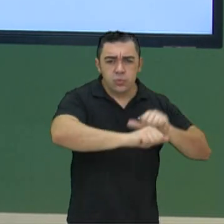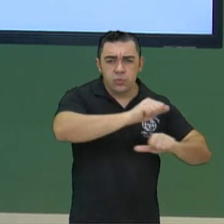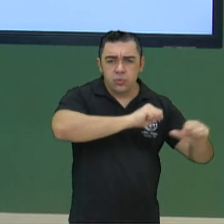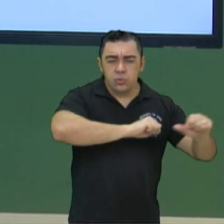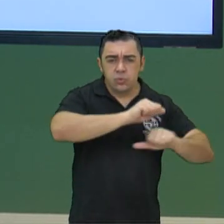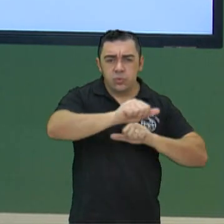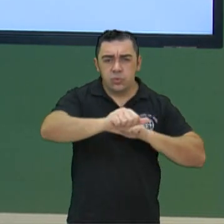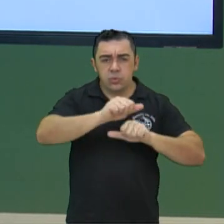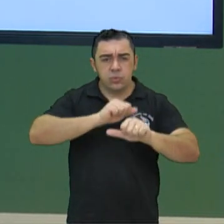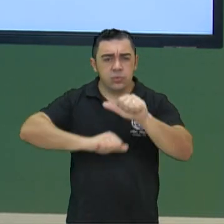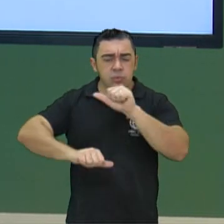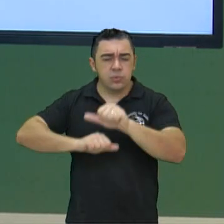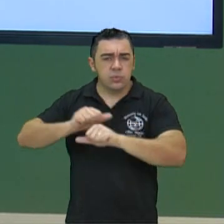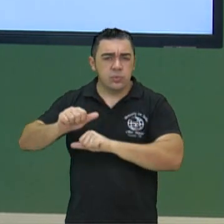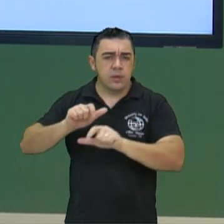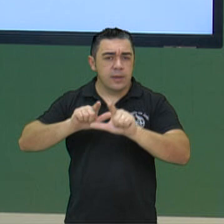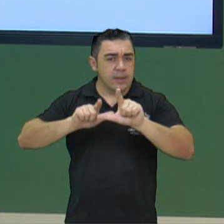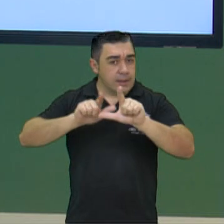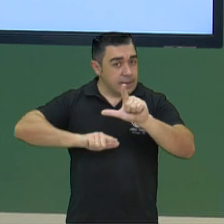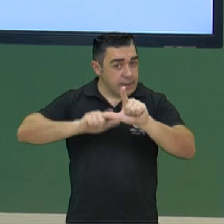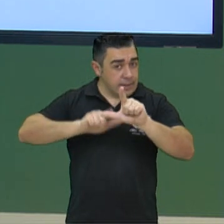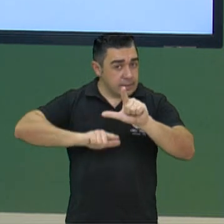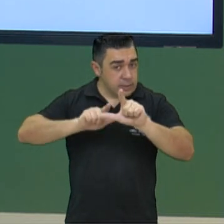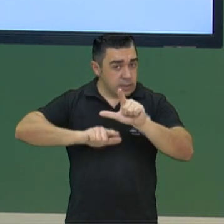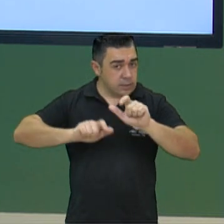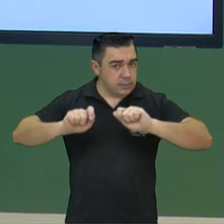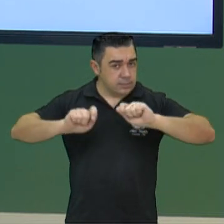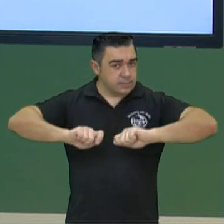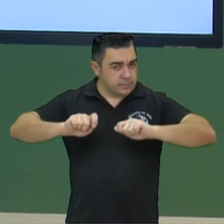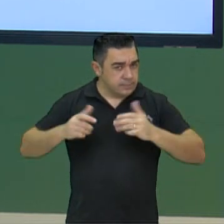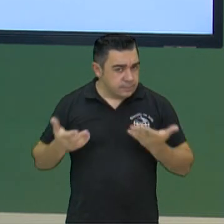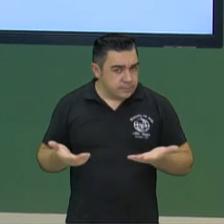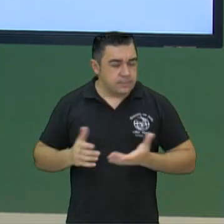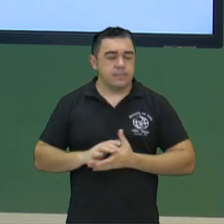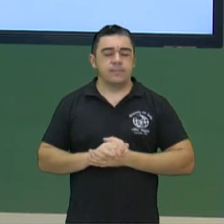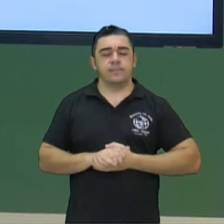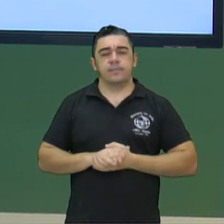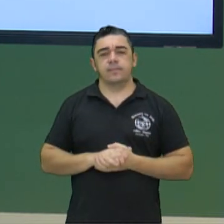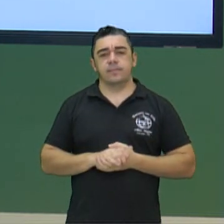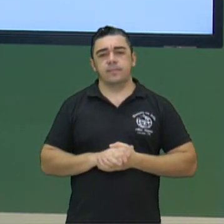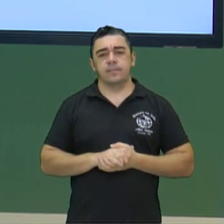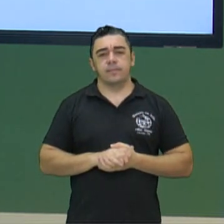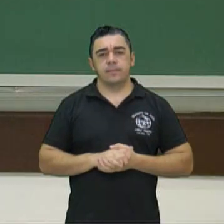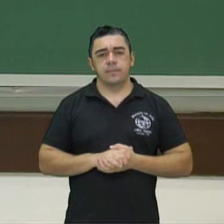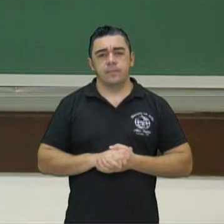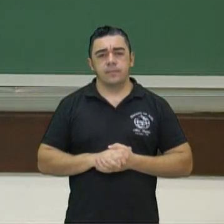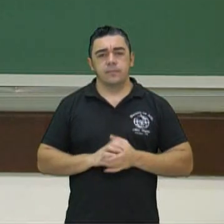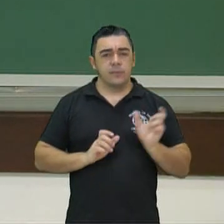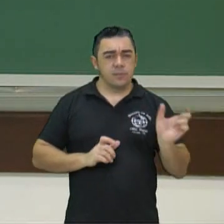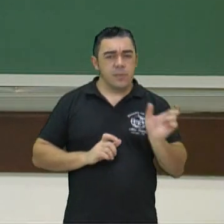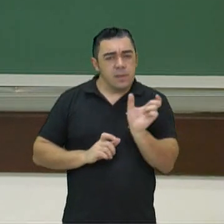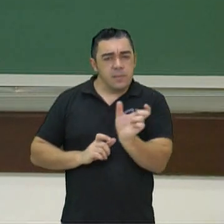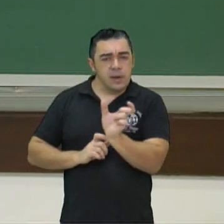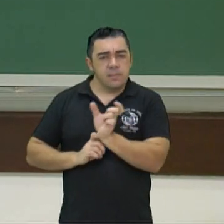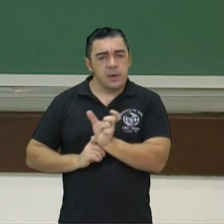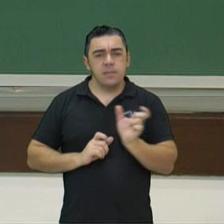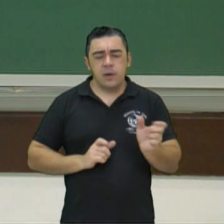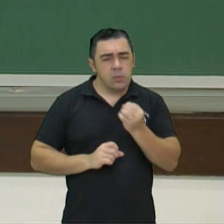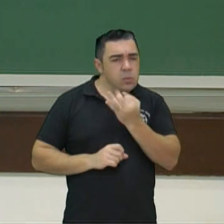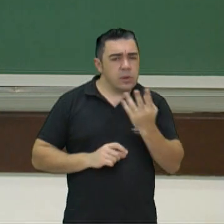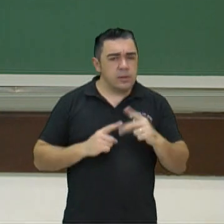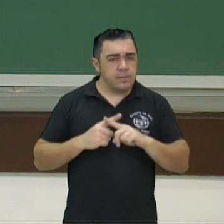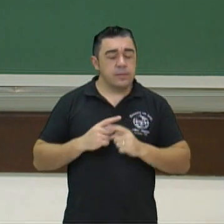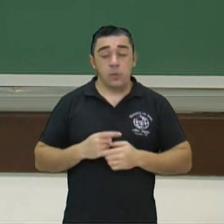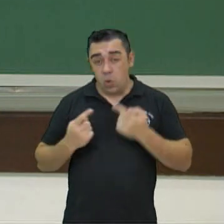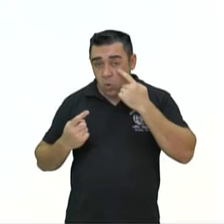palavras de lugar. Aliás, né? Quantas vezes eu posso trocar as letras de lugar para formar novas palavras?